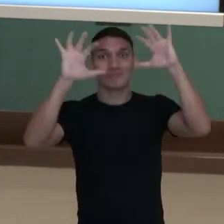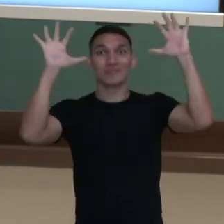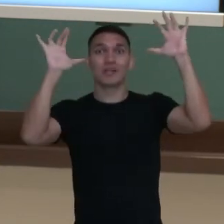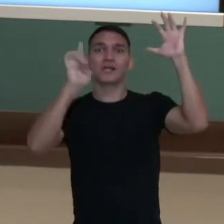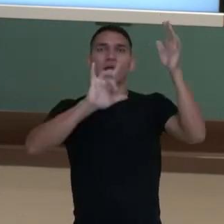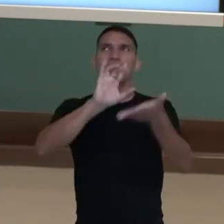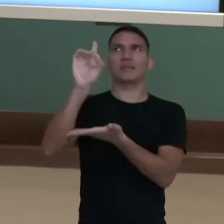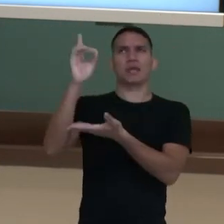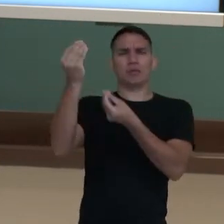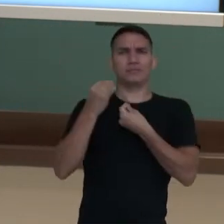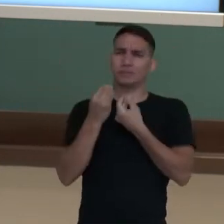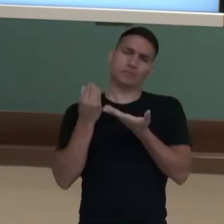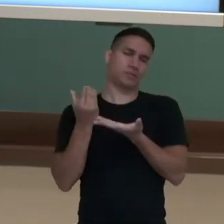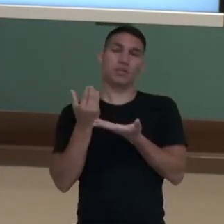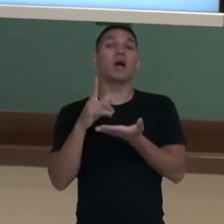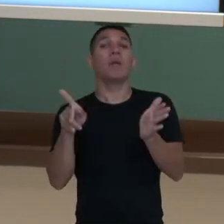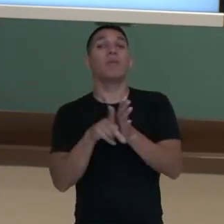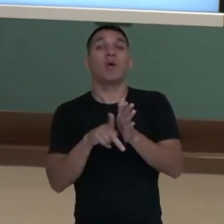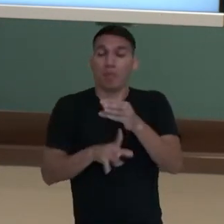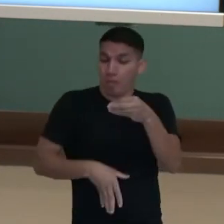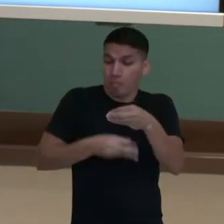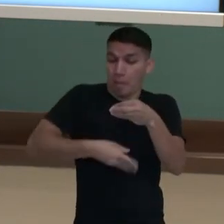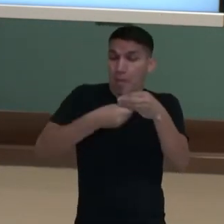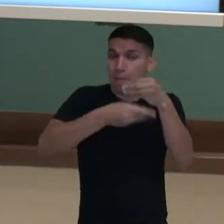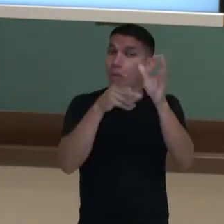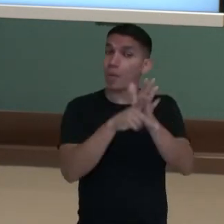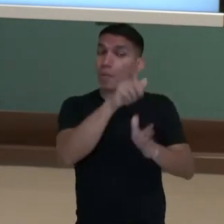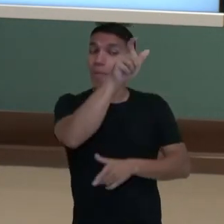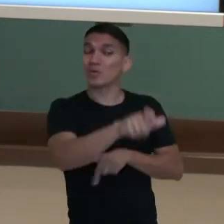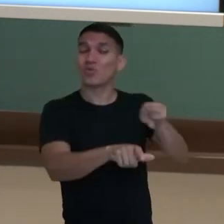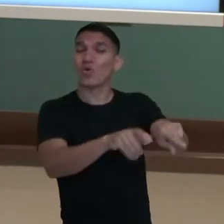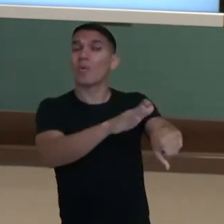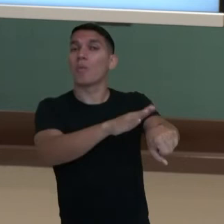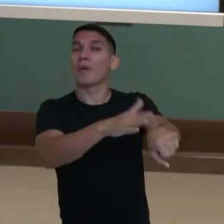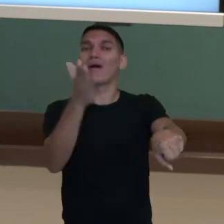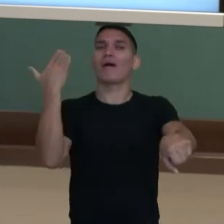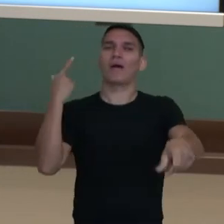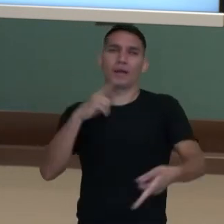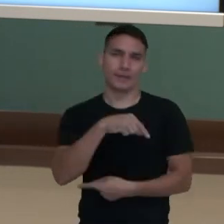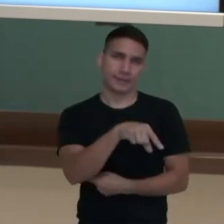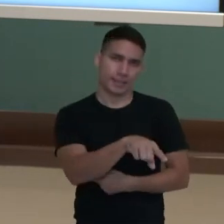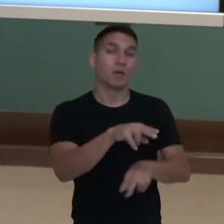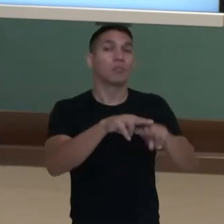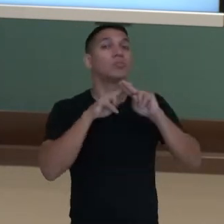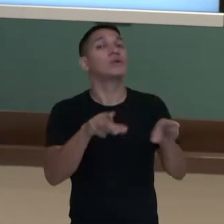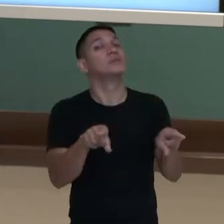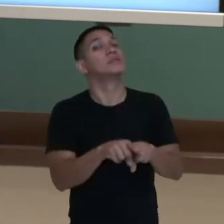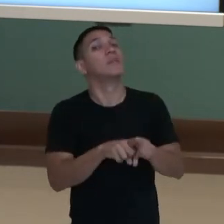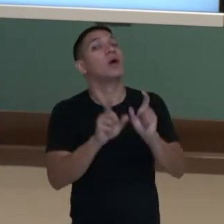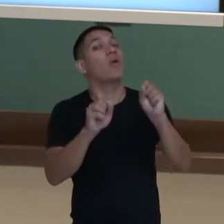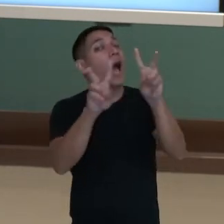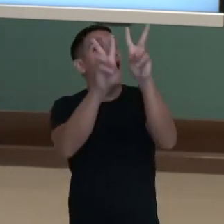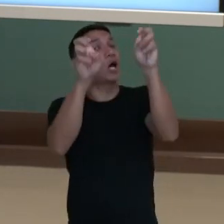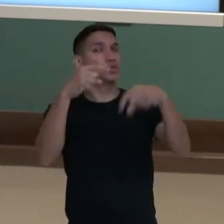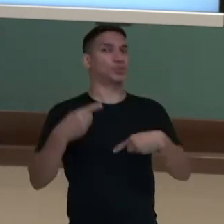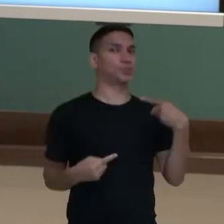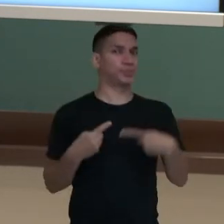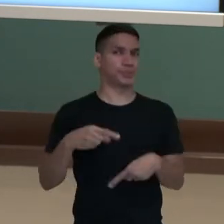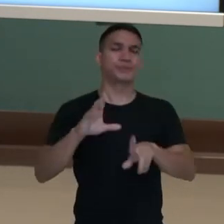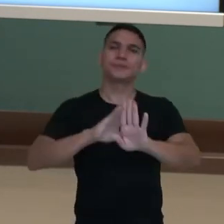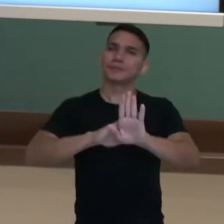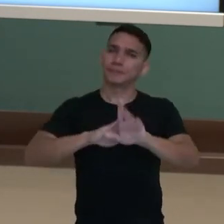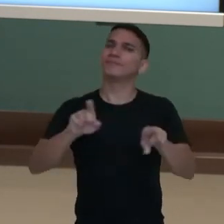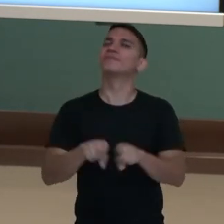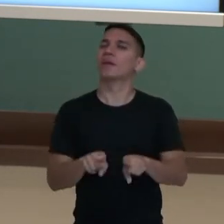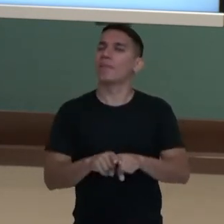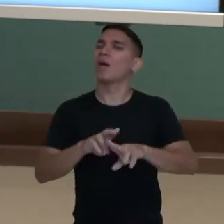construída também por aqueles sacerdotes que estavam ali na época, sem contar em questões políticas, né? Nessa época